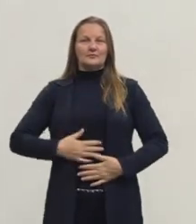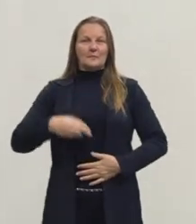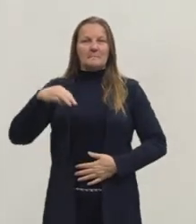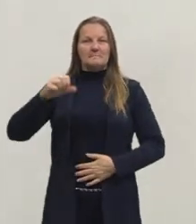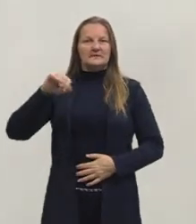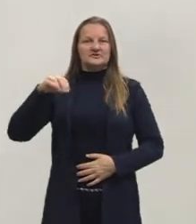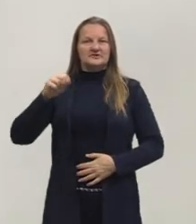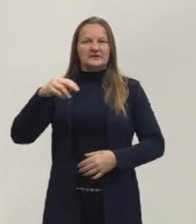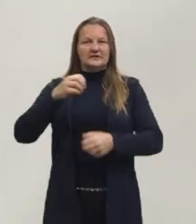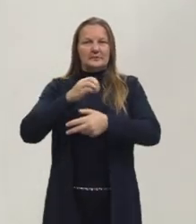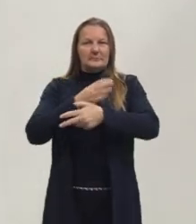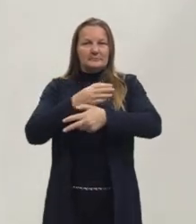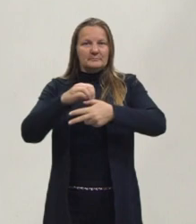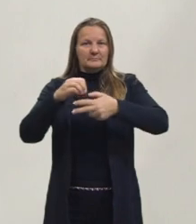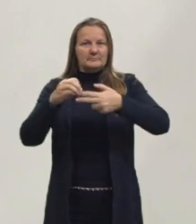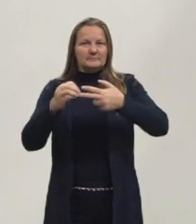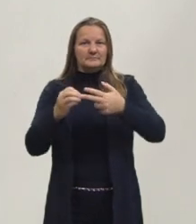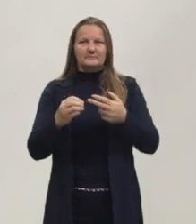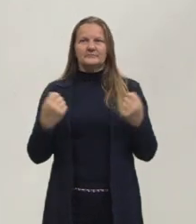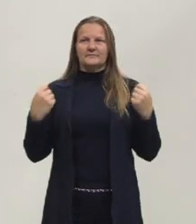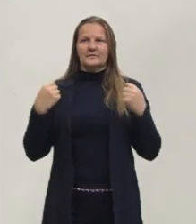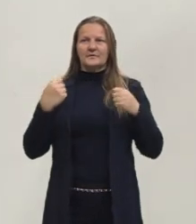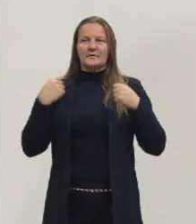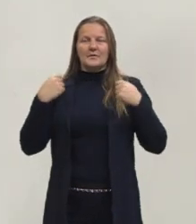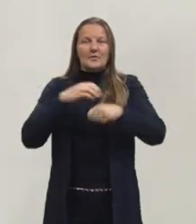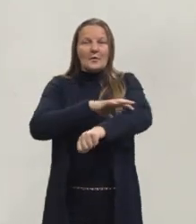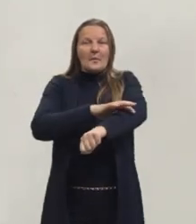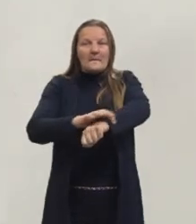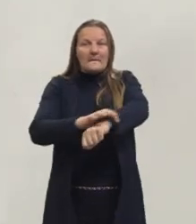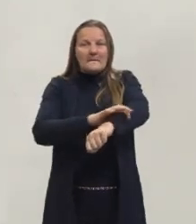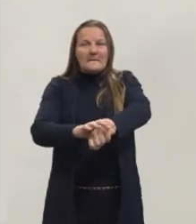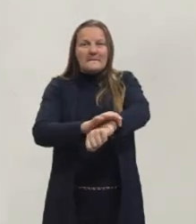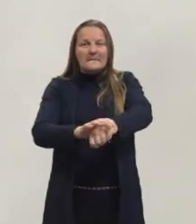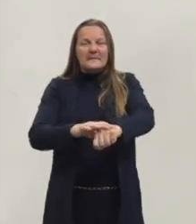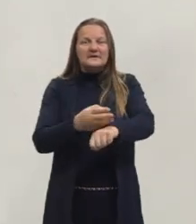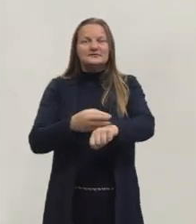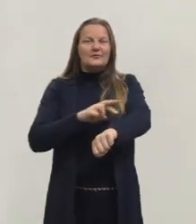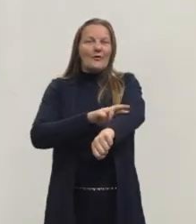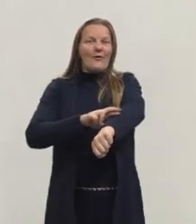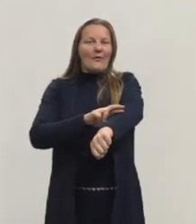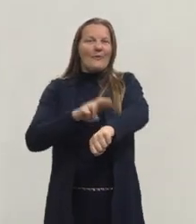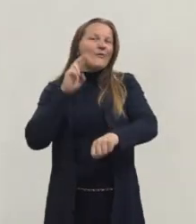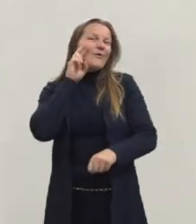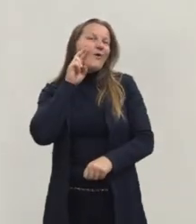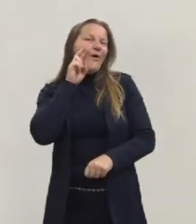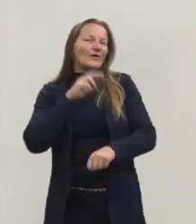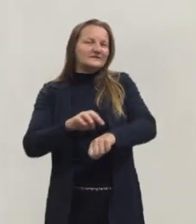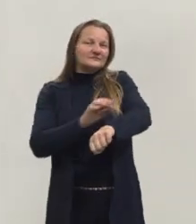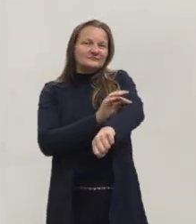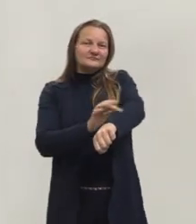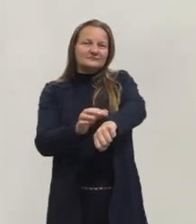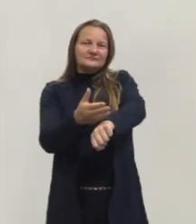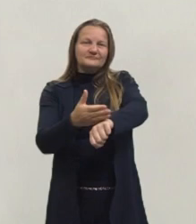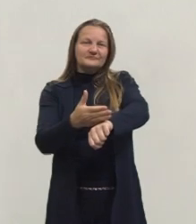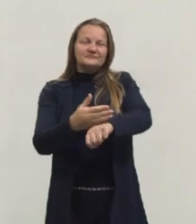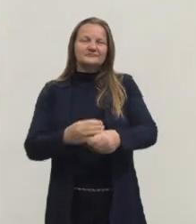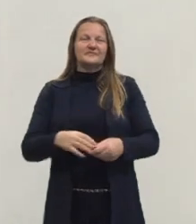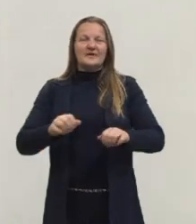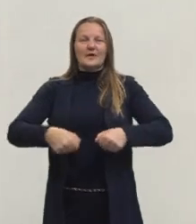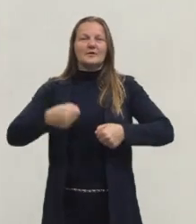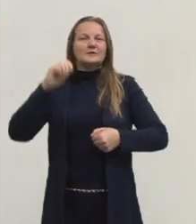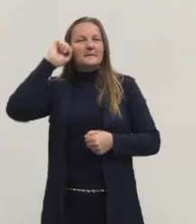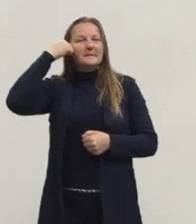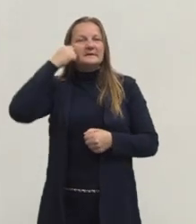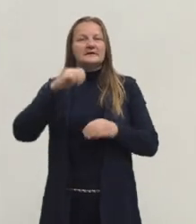Magenta é uma outra blusa mais comprida embaixo uma cor rosa né um pouco mais claro uma calça preta